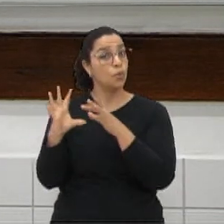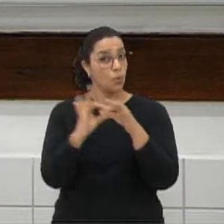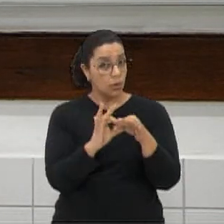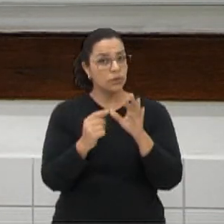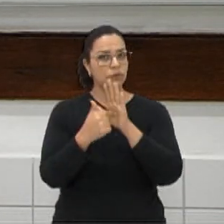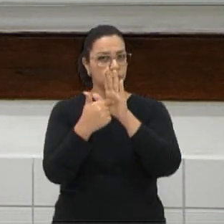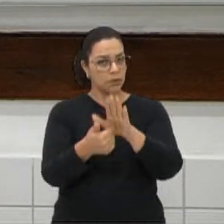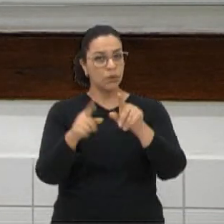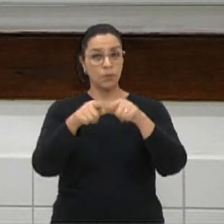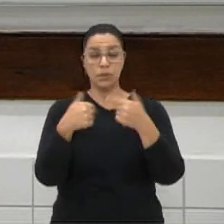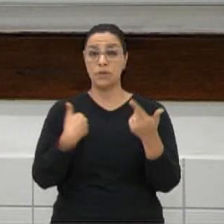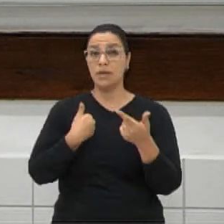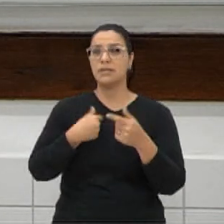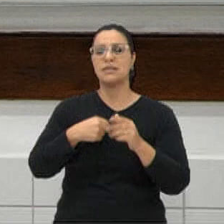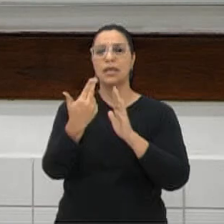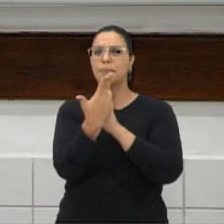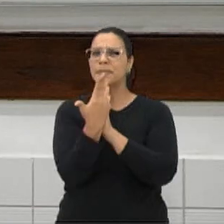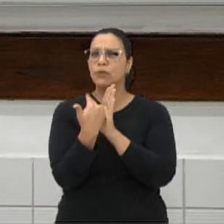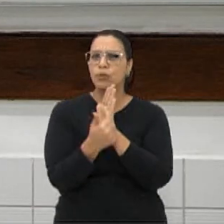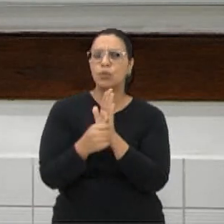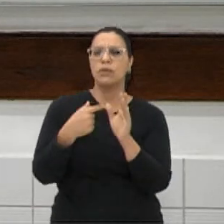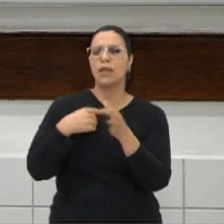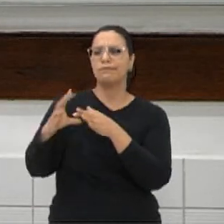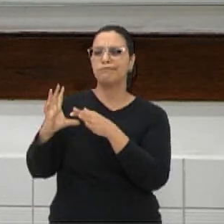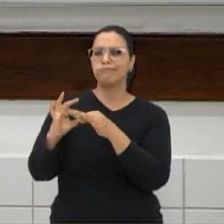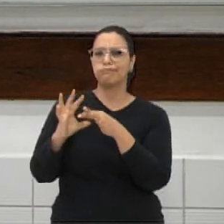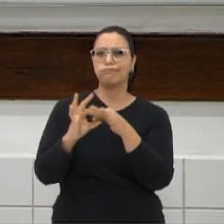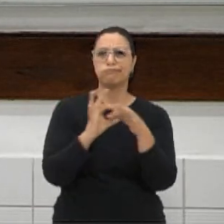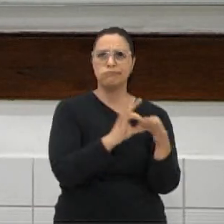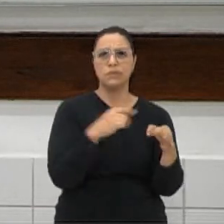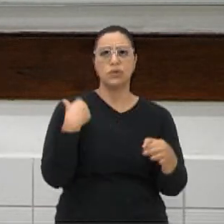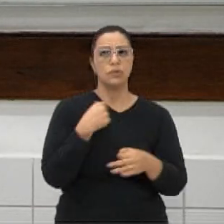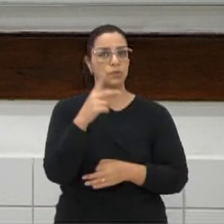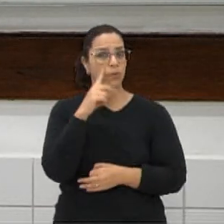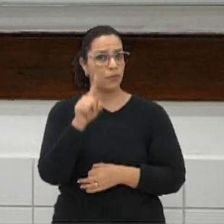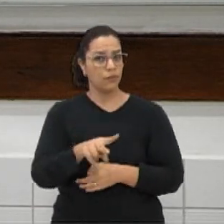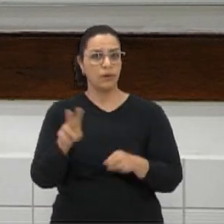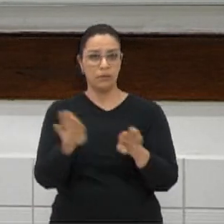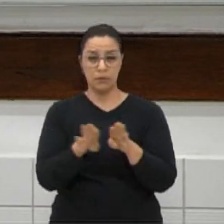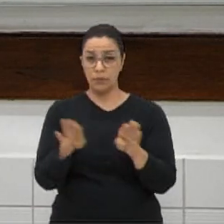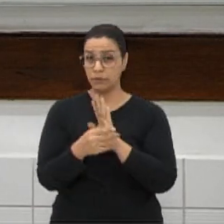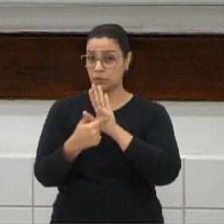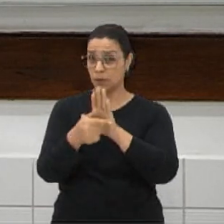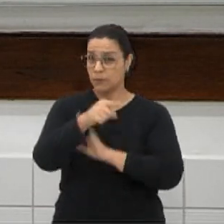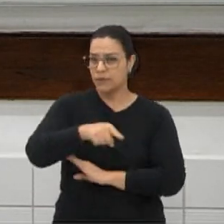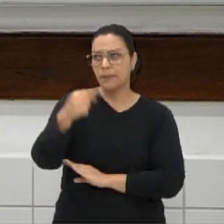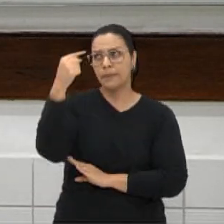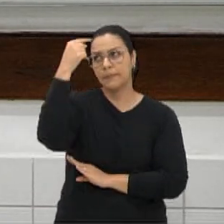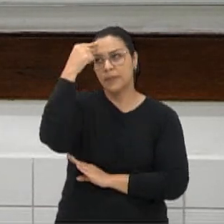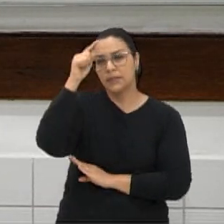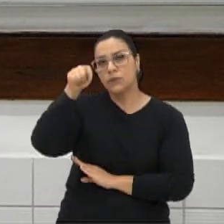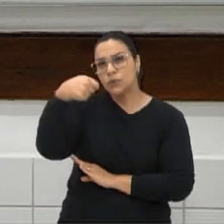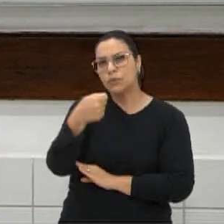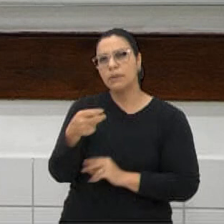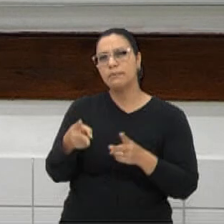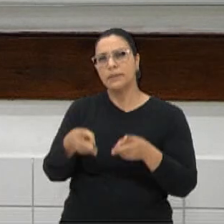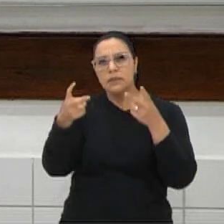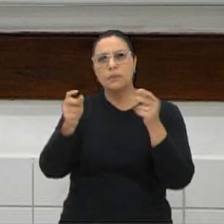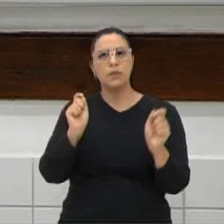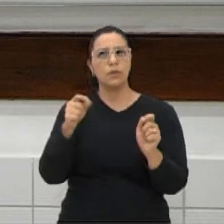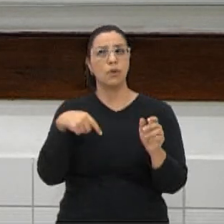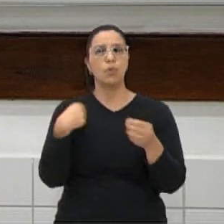contexto. Então a natureza morta vai trabalhar vários contextos que nós vamos ver aqui. Mas eu trouxe isso aqui para você parar para pensar um pouquinho e